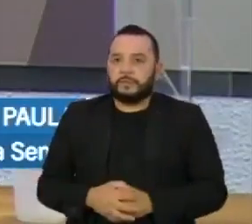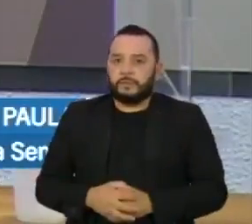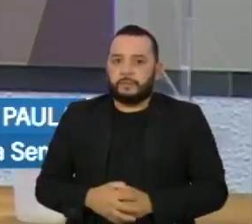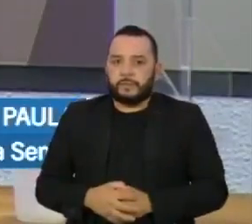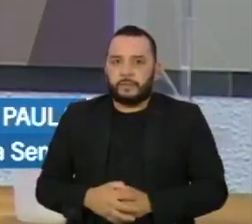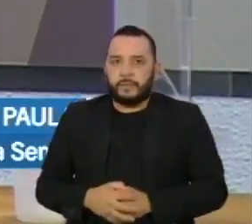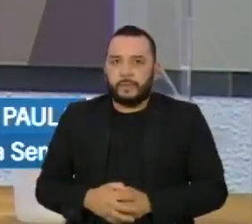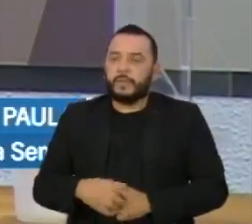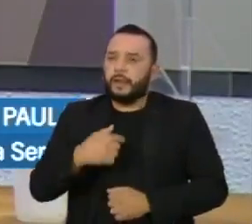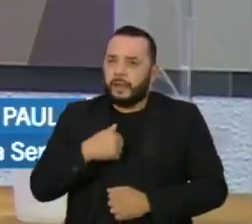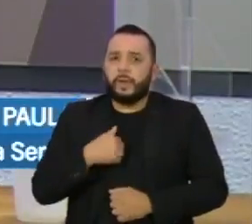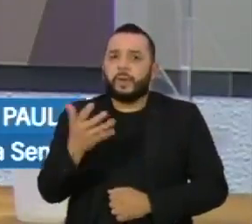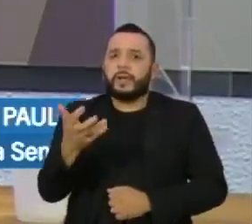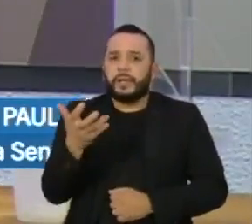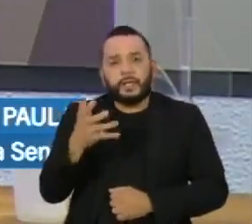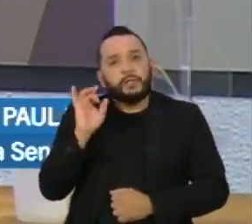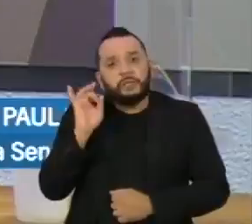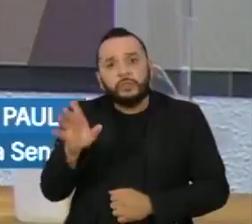Brasil.